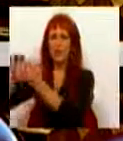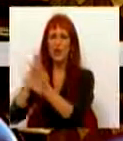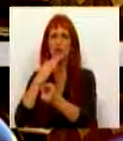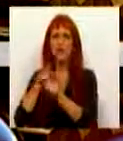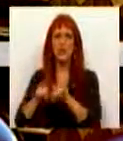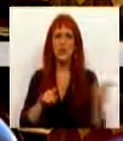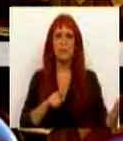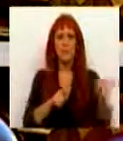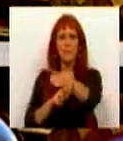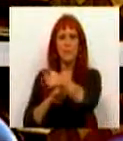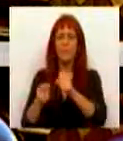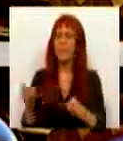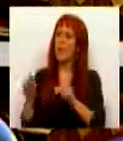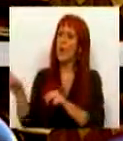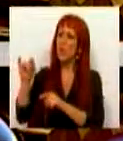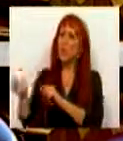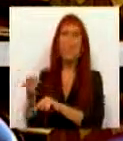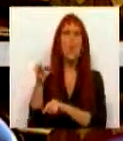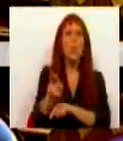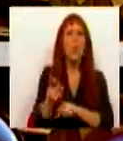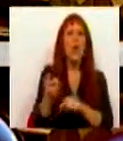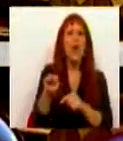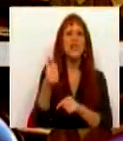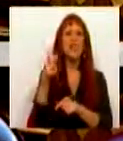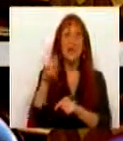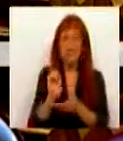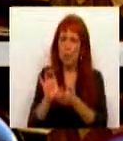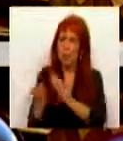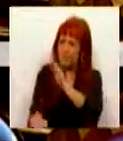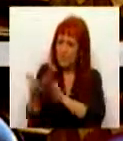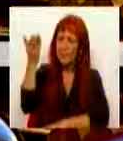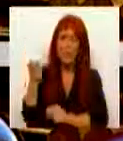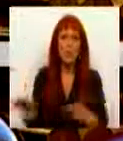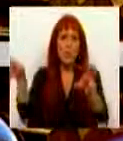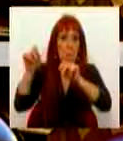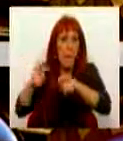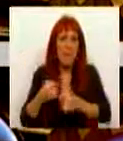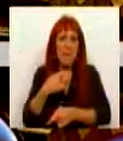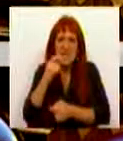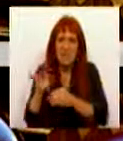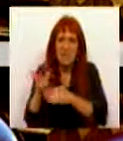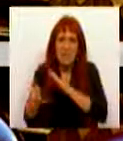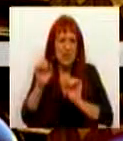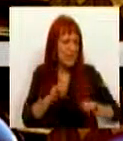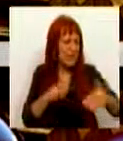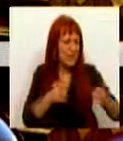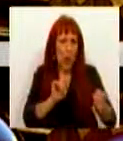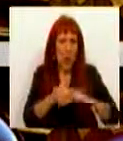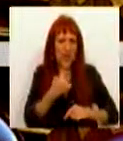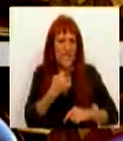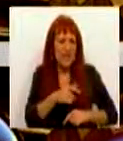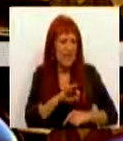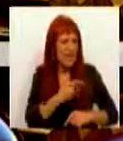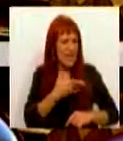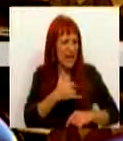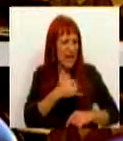empréstimo da Oak Finance do novo banco para o antigo BES. Um novo aumento de capital, aparentemente a capitalização inicial, ao contrário do que dizia